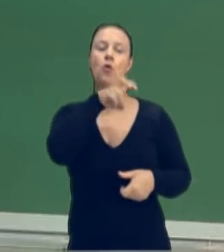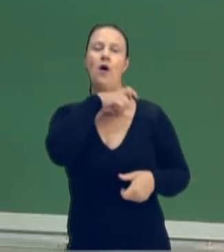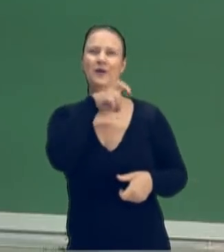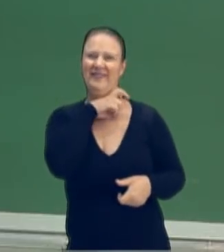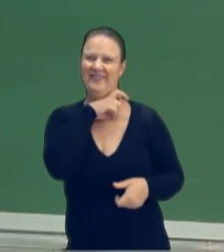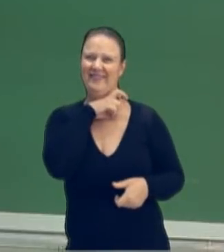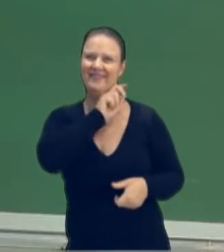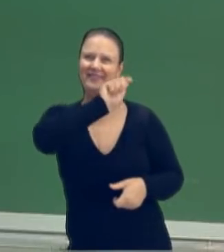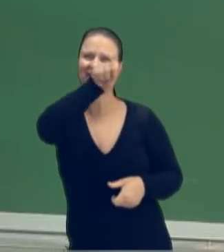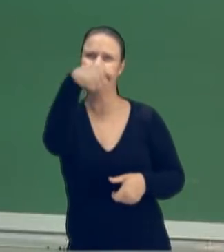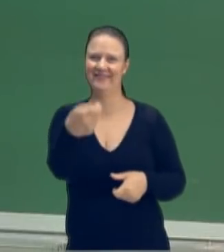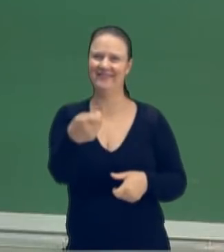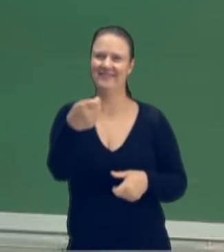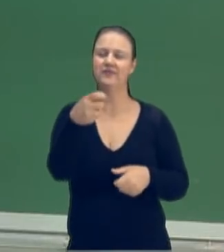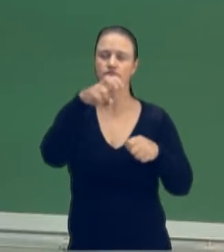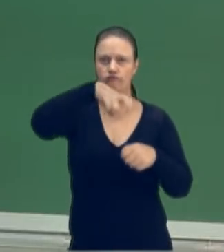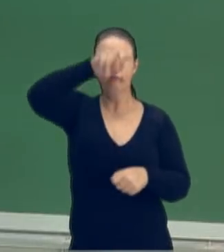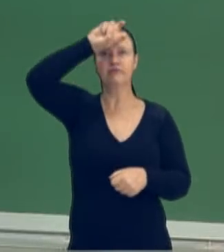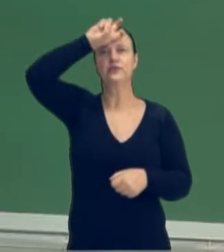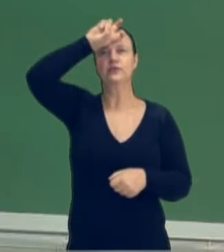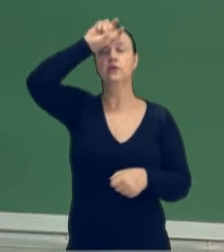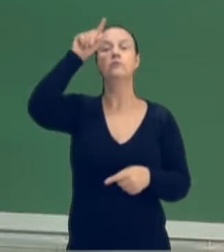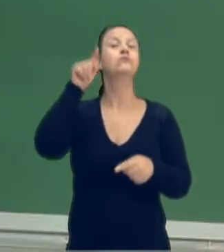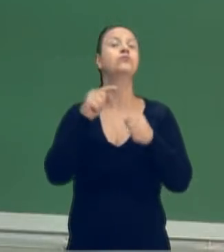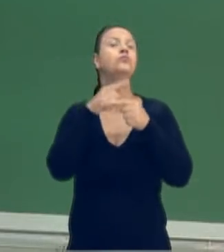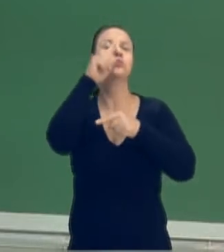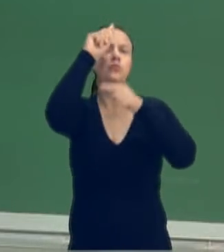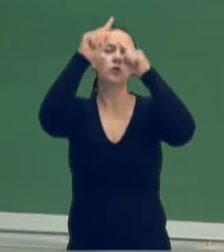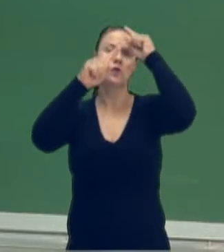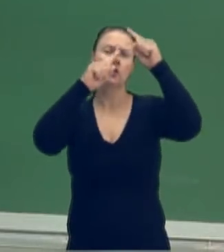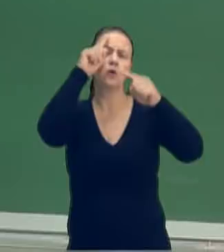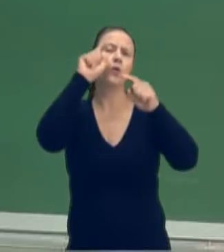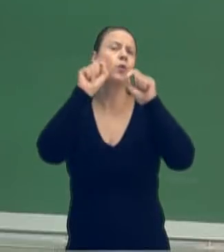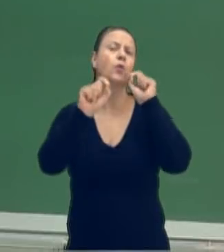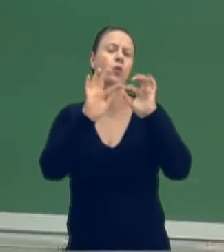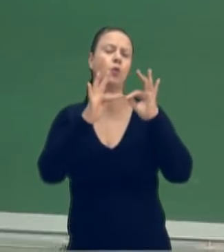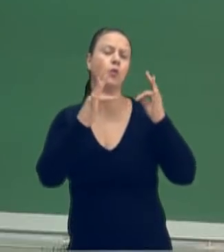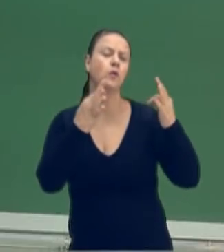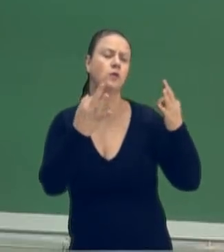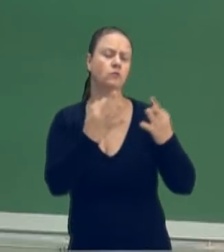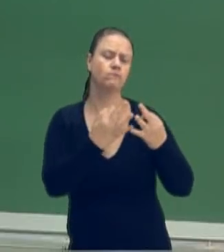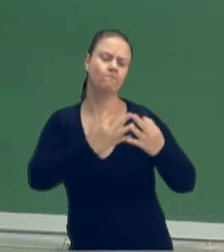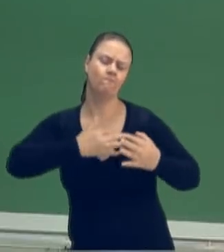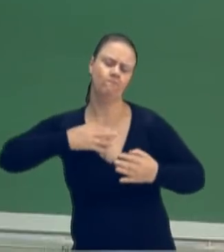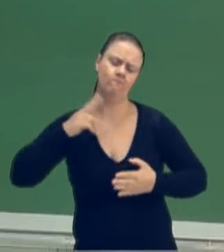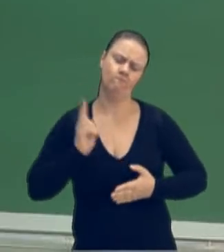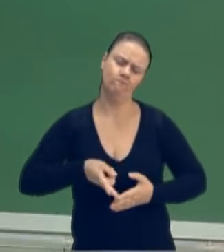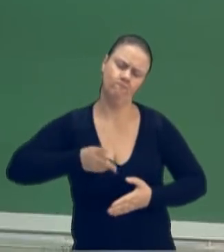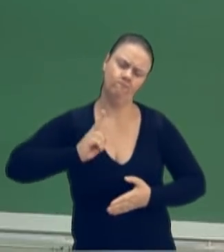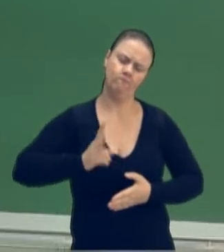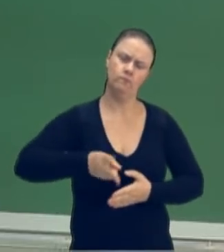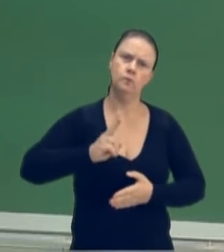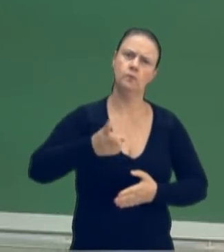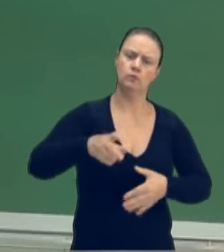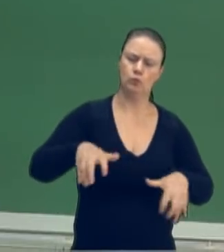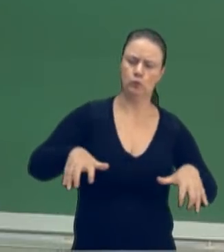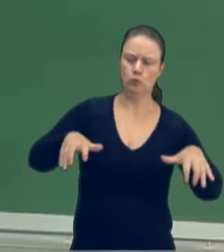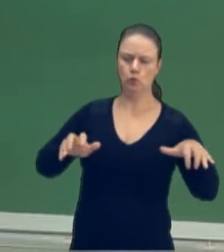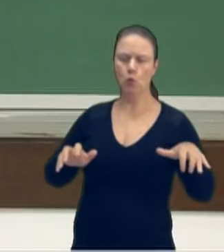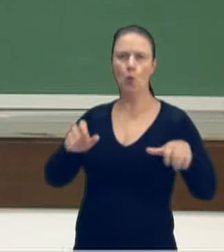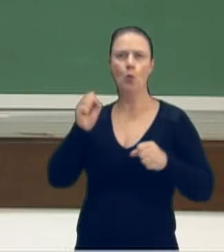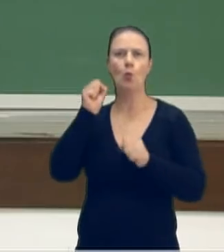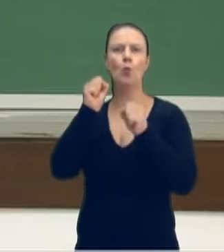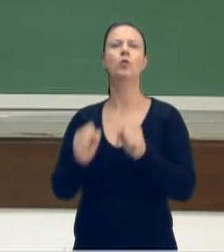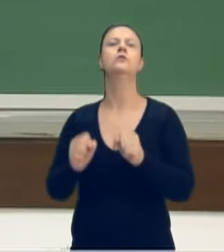Egito. Então, Menés inaugura essa ideia de dinastias, famílias que vão perpetuar no poder. Famílias que, inclusive, precisavam